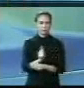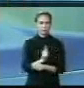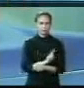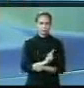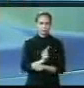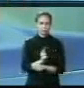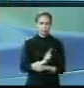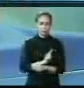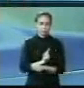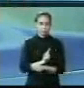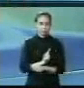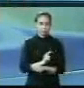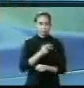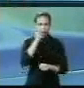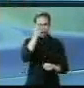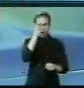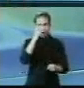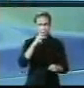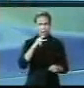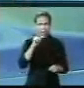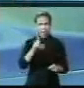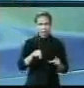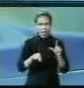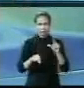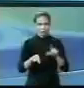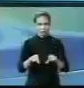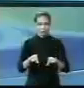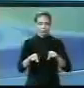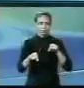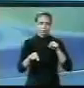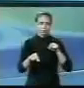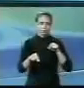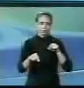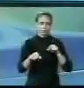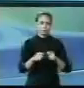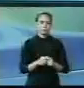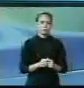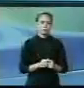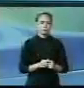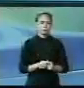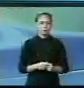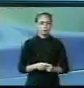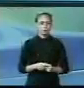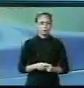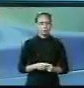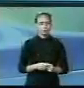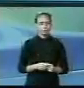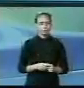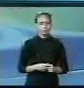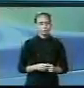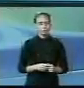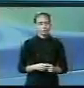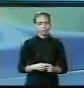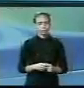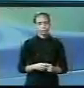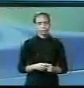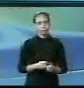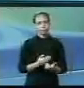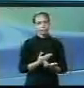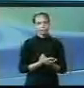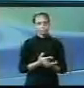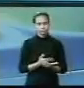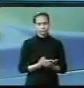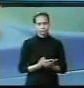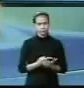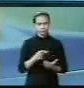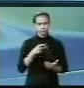da rede para tomar alguma decisão. Da mesma maneira, o proxy também pode atuar nesse sentido. Então, vejamos, nessa aula a gente vai